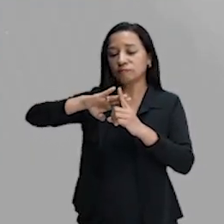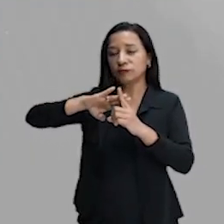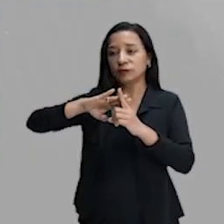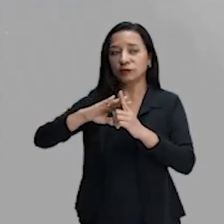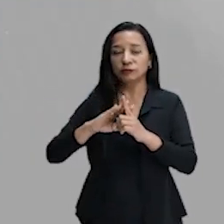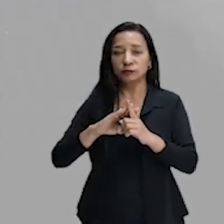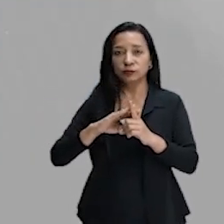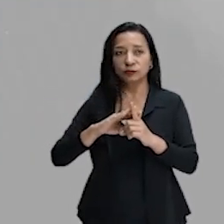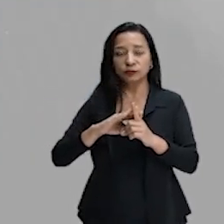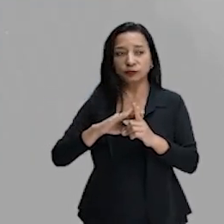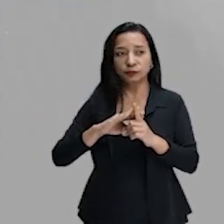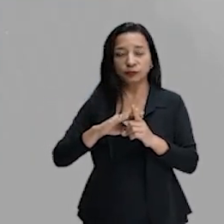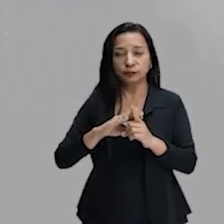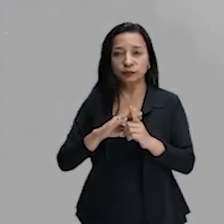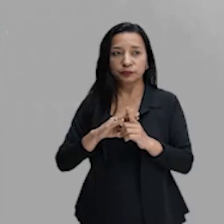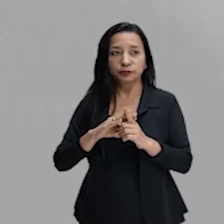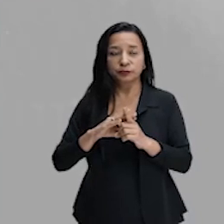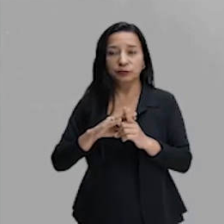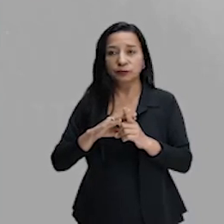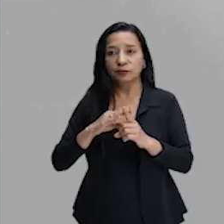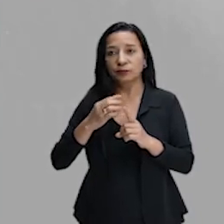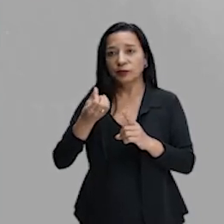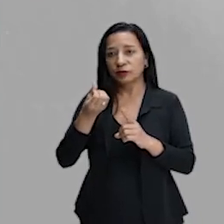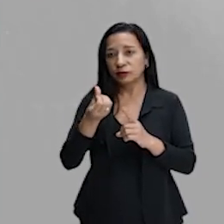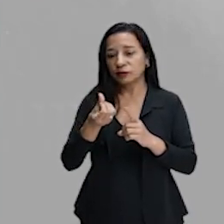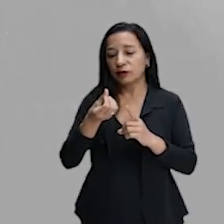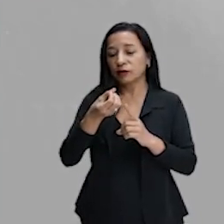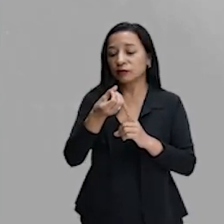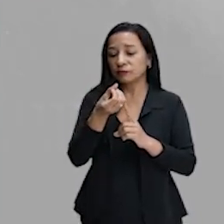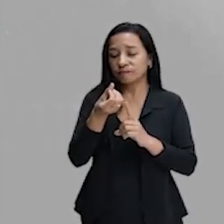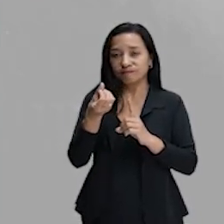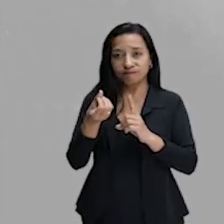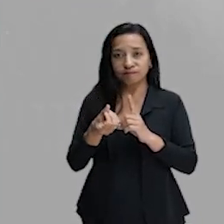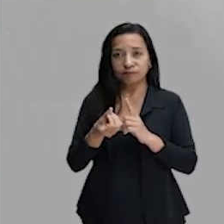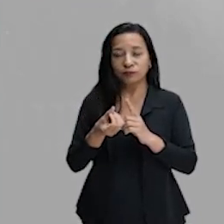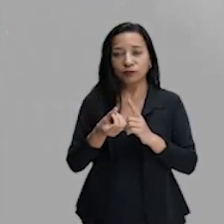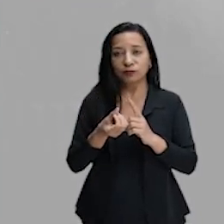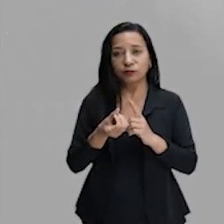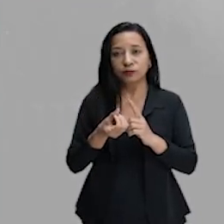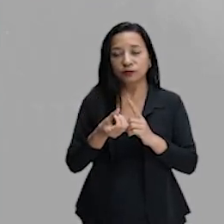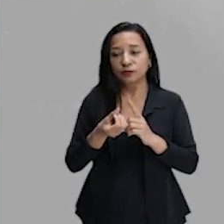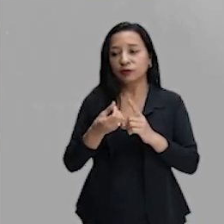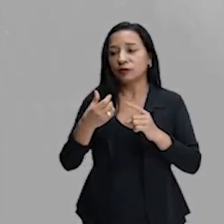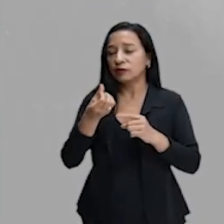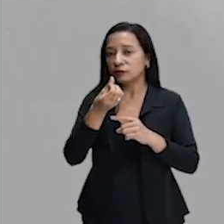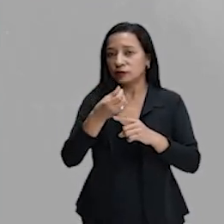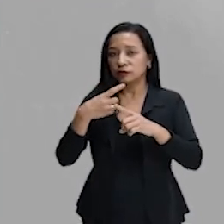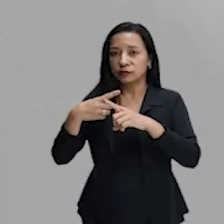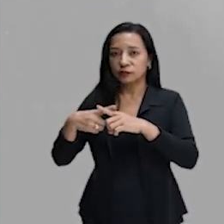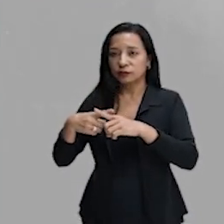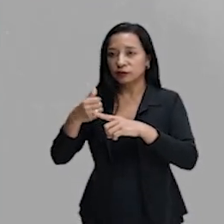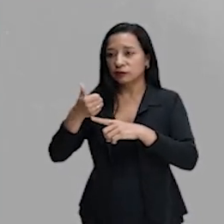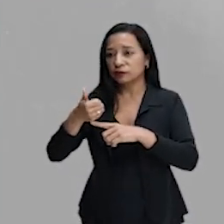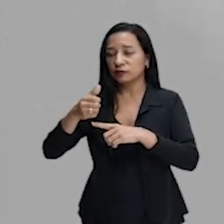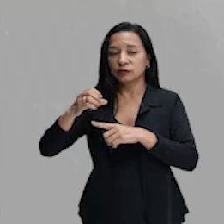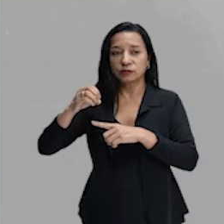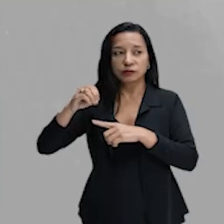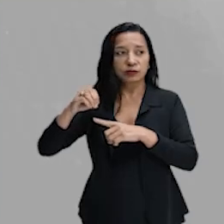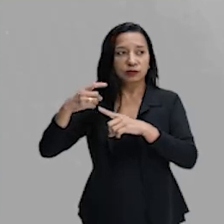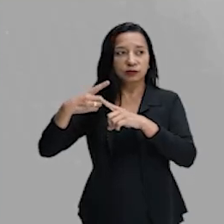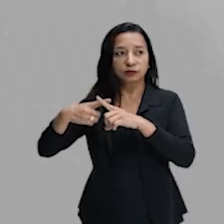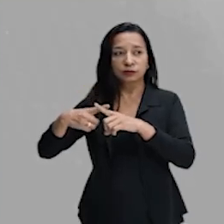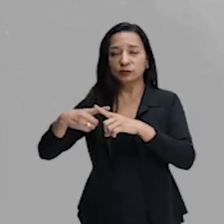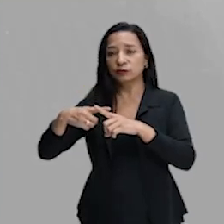retângulos tá então a área lateral vai ser vai ser 6 xes o 10 x o